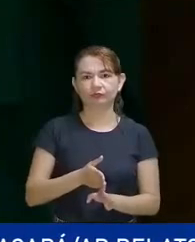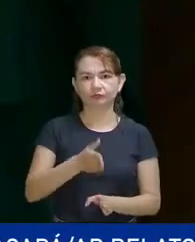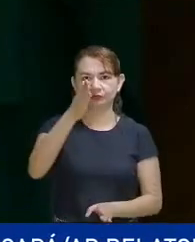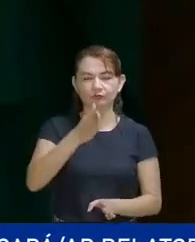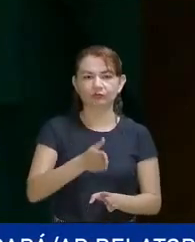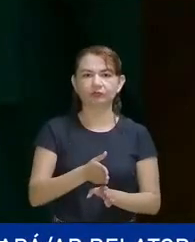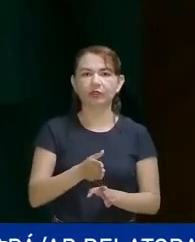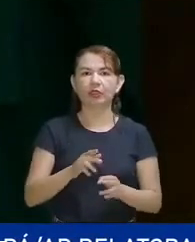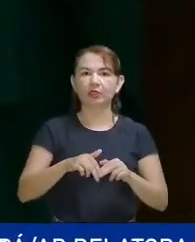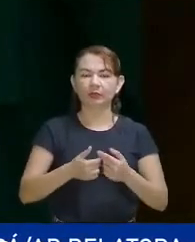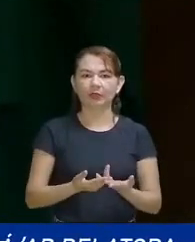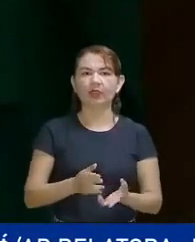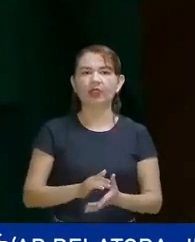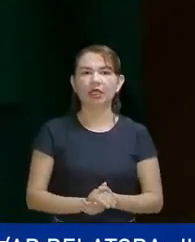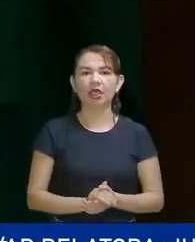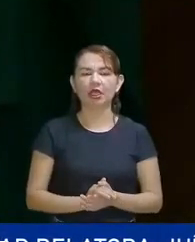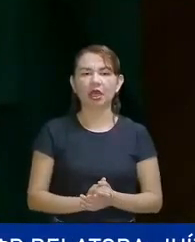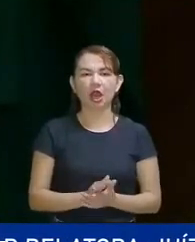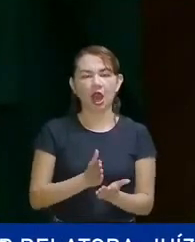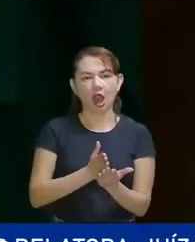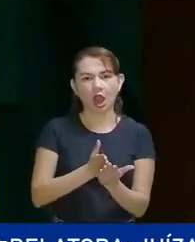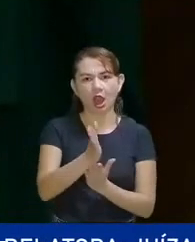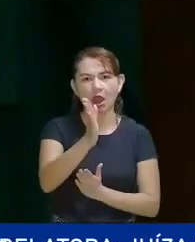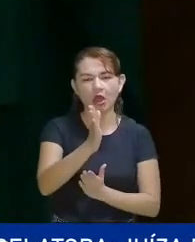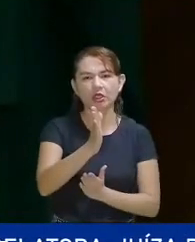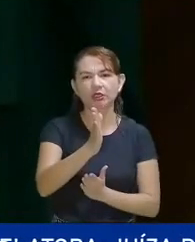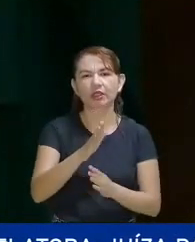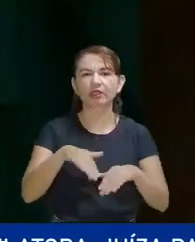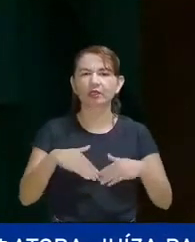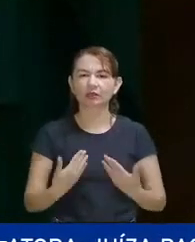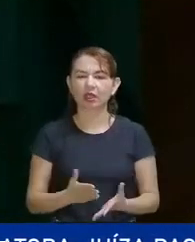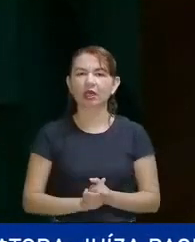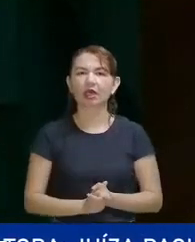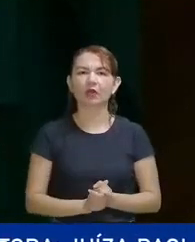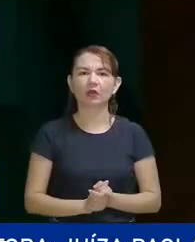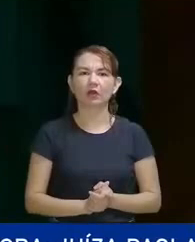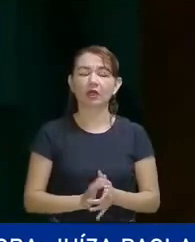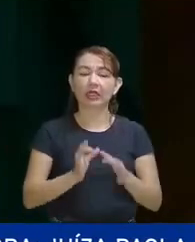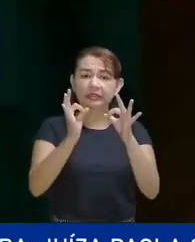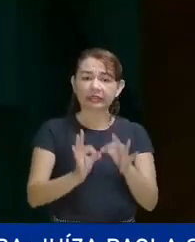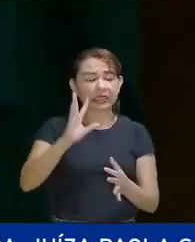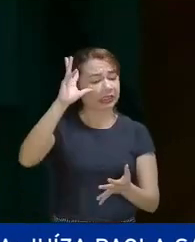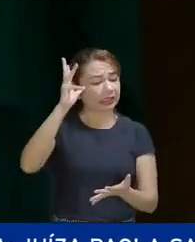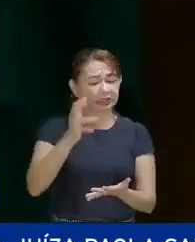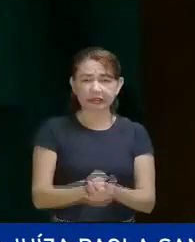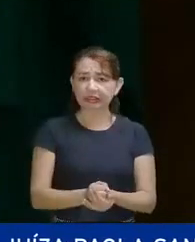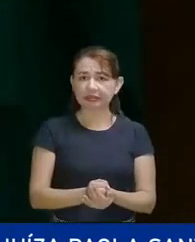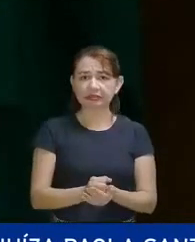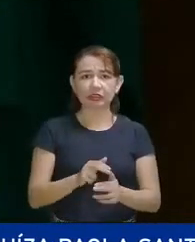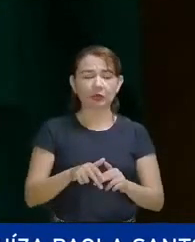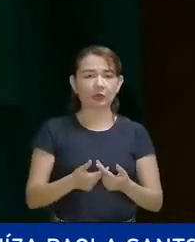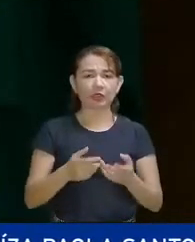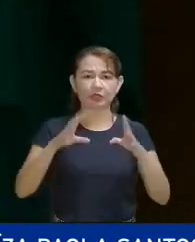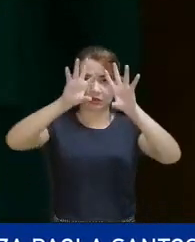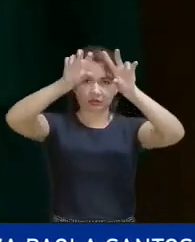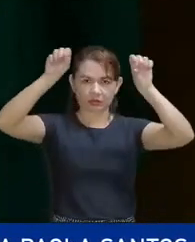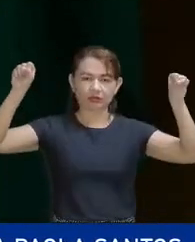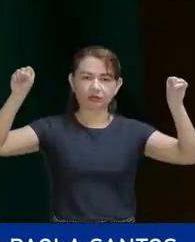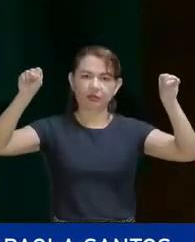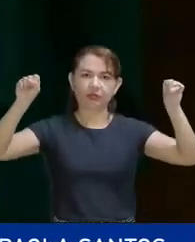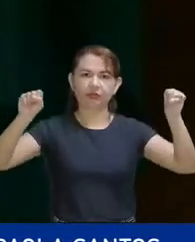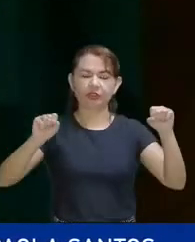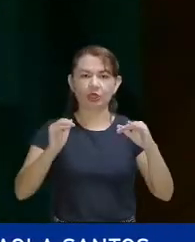a própria ordem constitucional possibilita instrumentos para garantia da autoridade das decisões dos tribunais superiores, que a